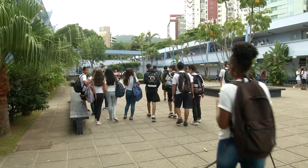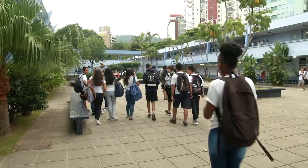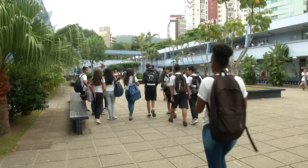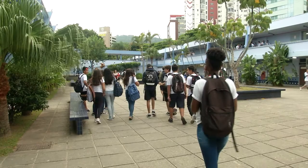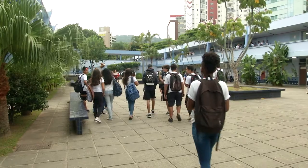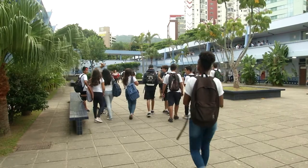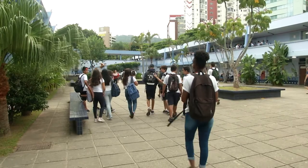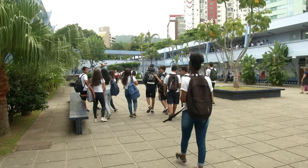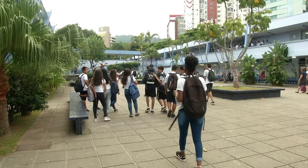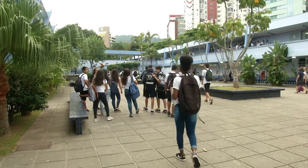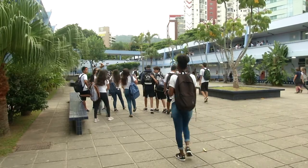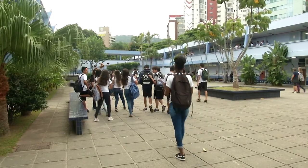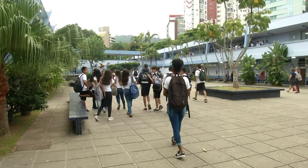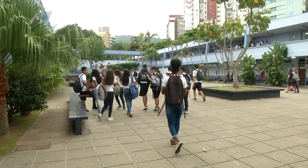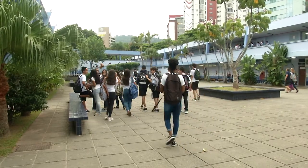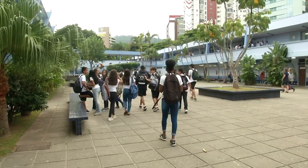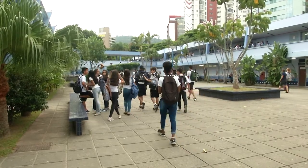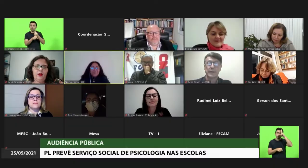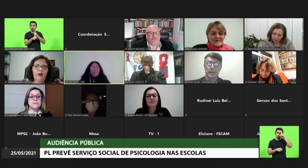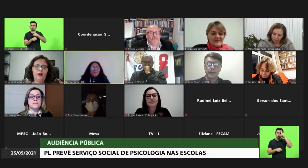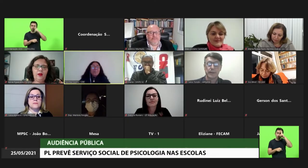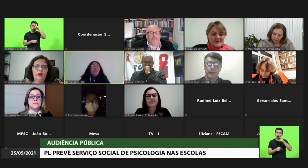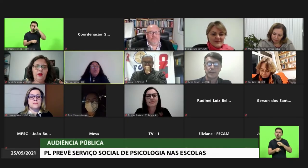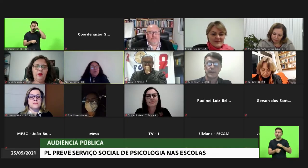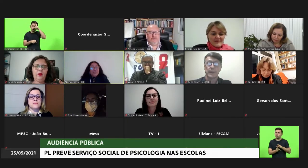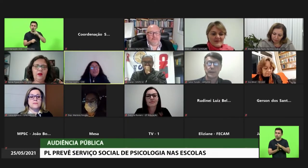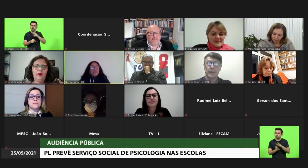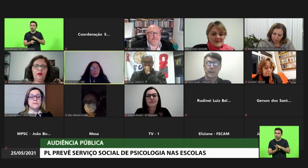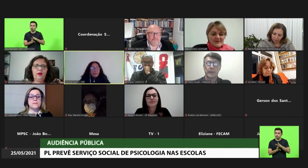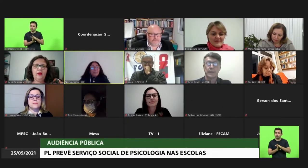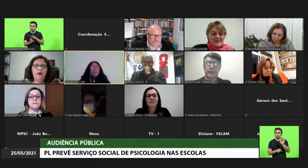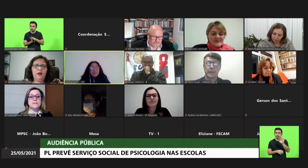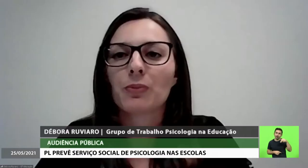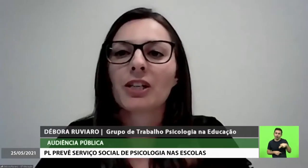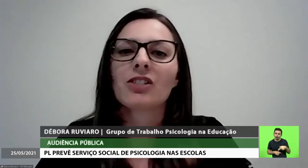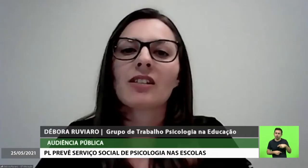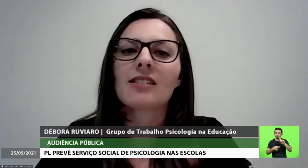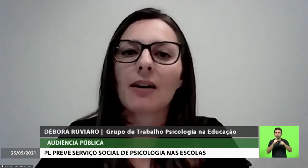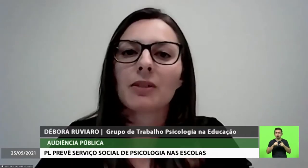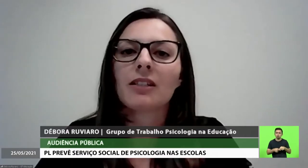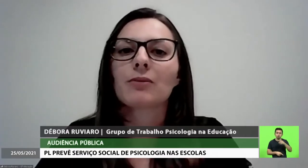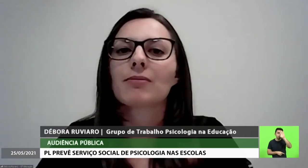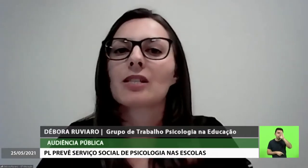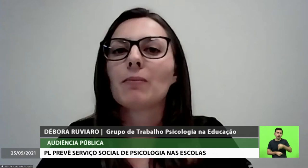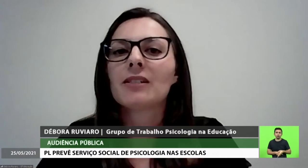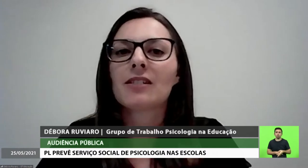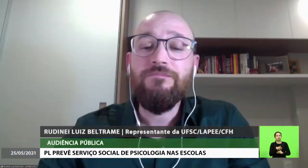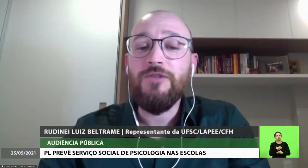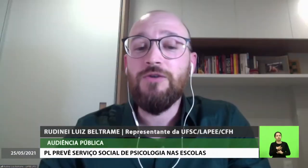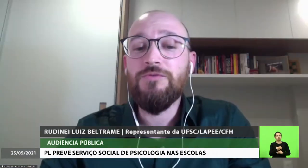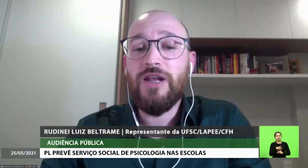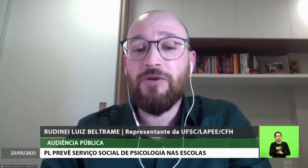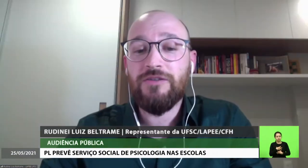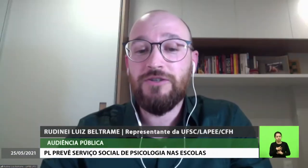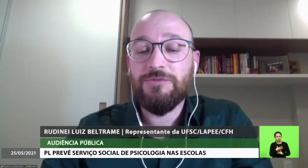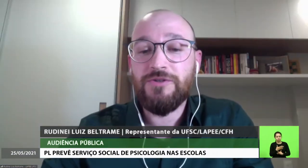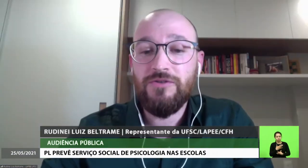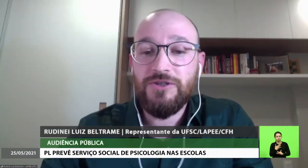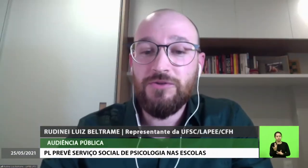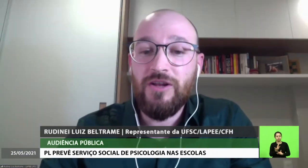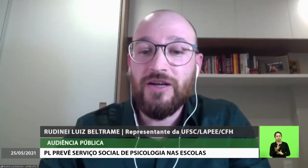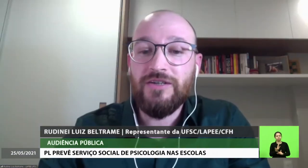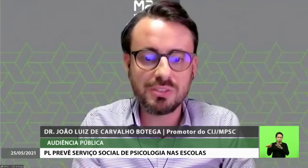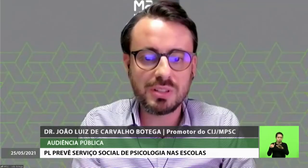nas escolas públicas de todo o país. Durante a audiência pública, os participantes destacaram que esta é uma luta